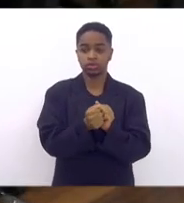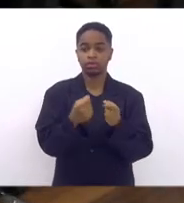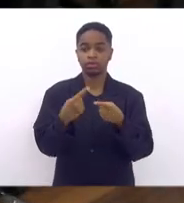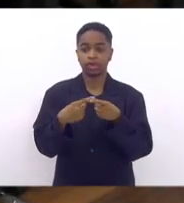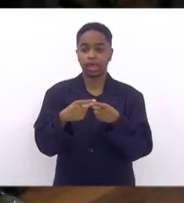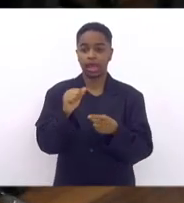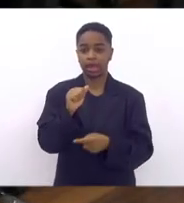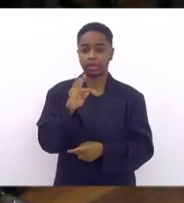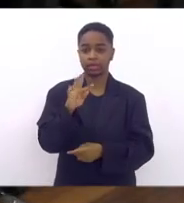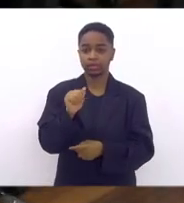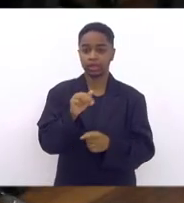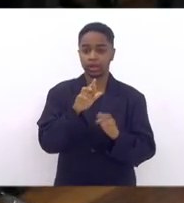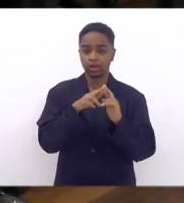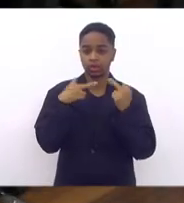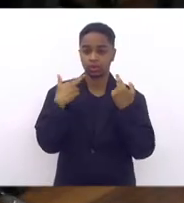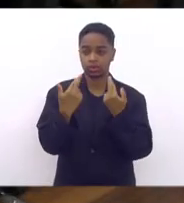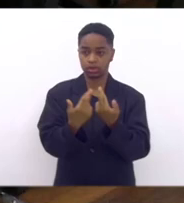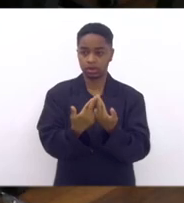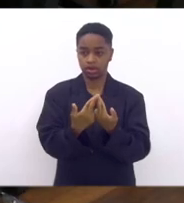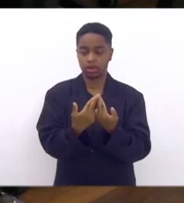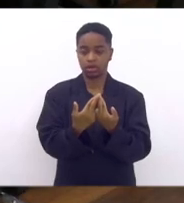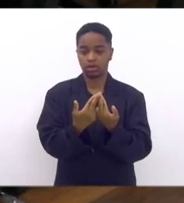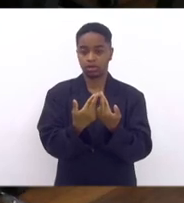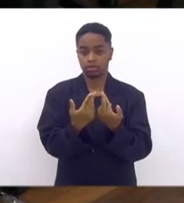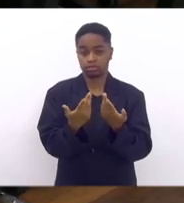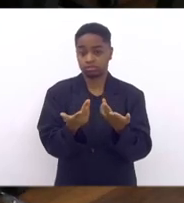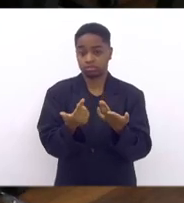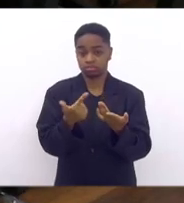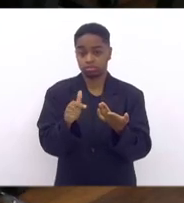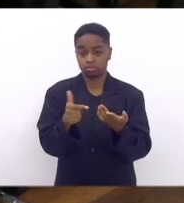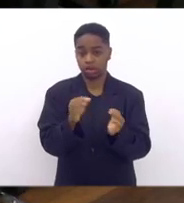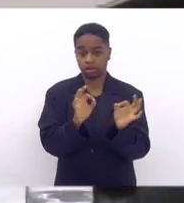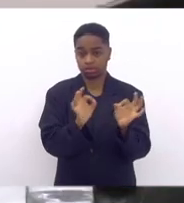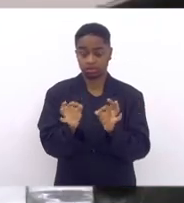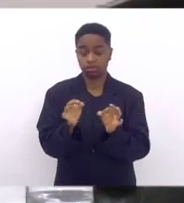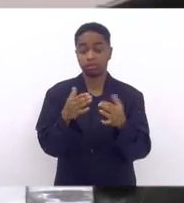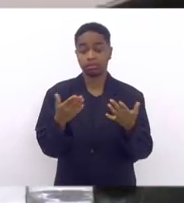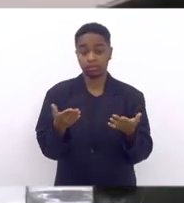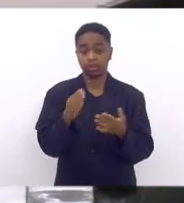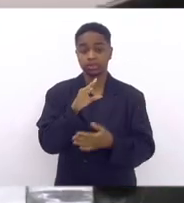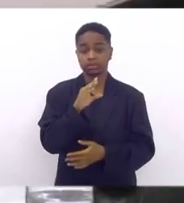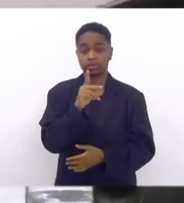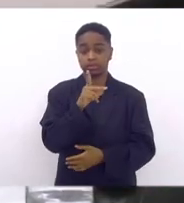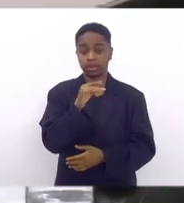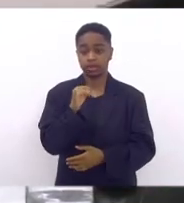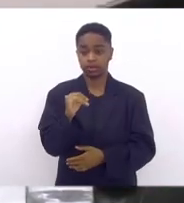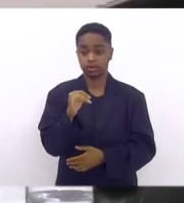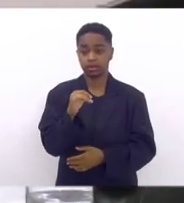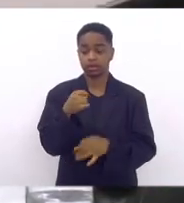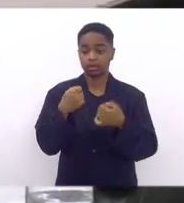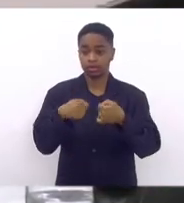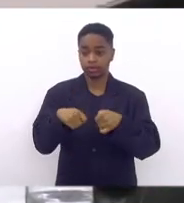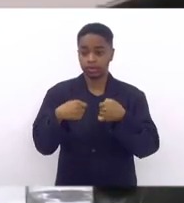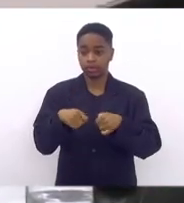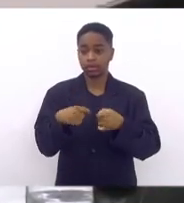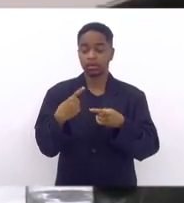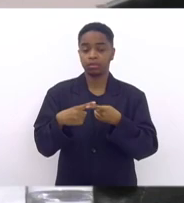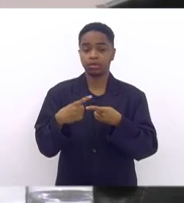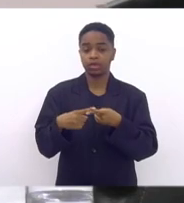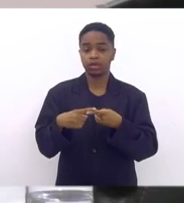da reunião dessa Força Tarefa nada chega aqui tem uma CPI que precisa Deputado deodalto a gente tem uma fazer essa